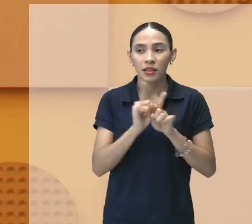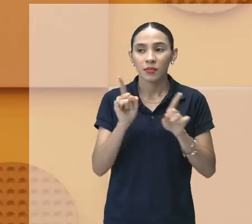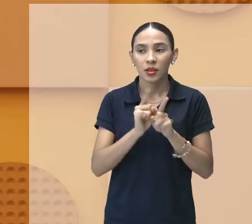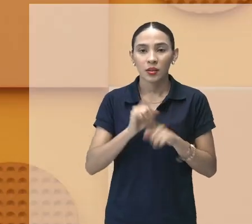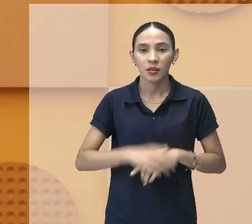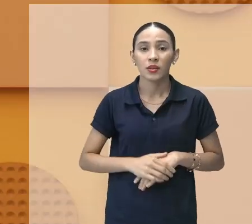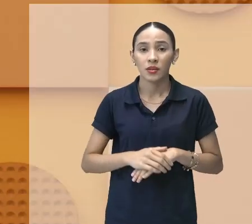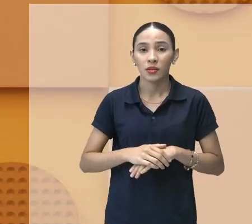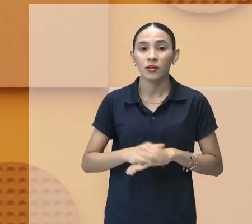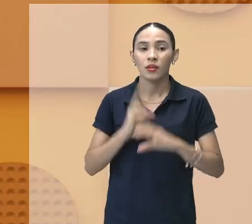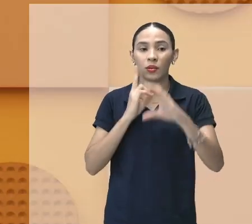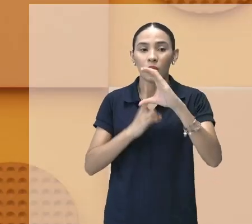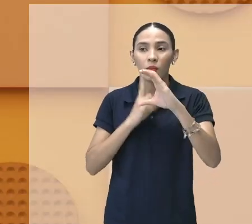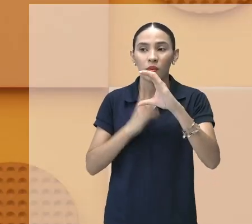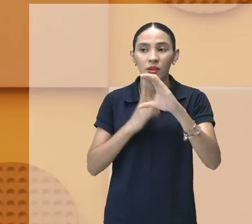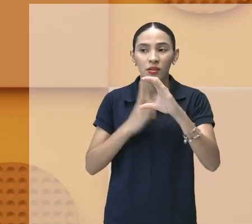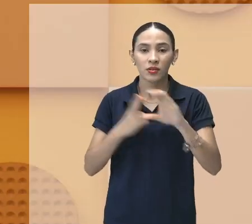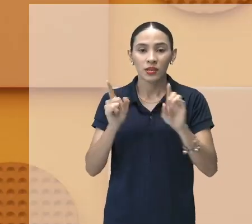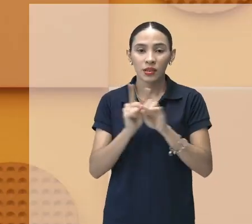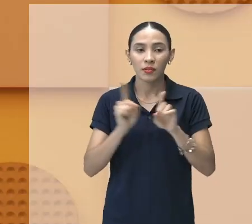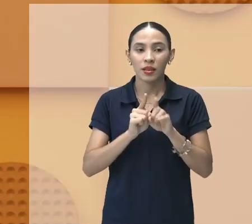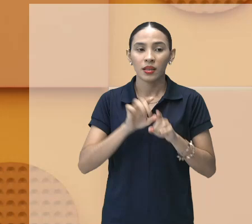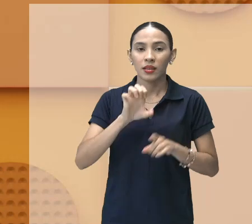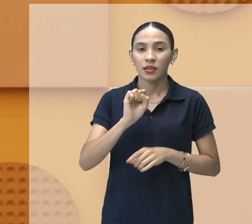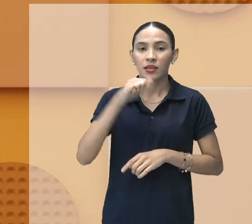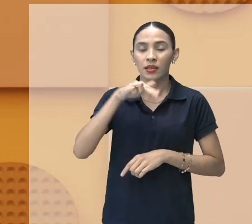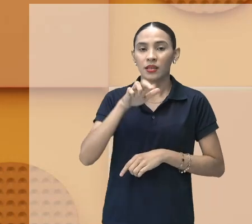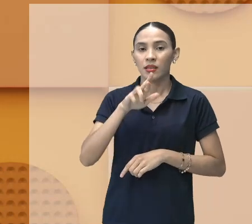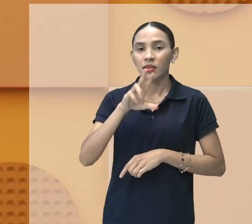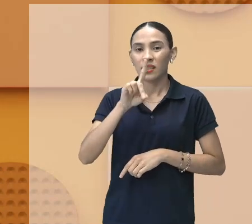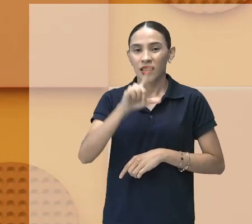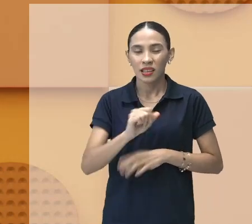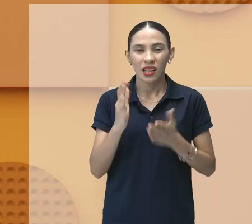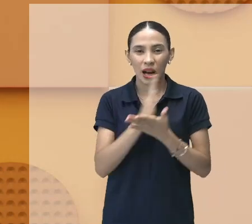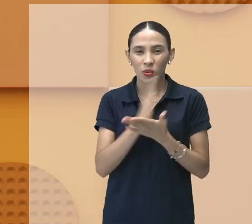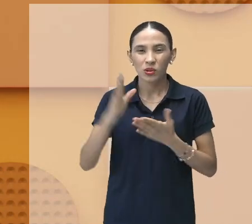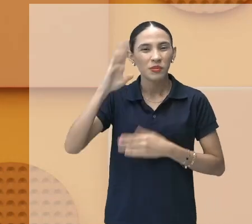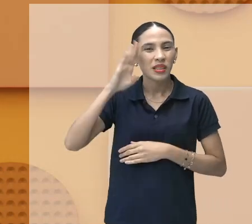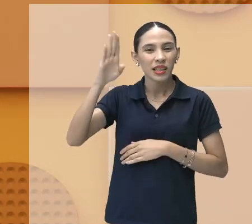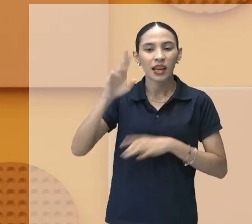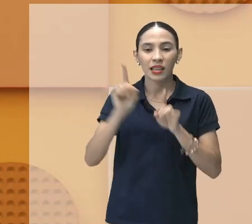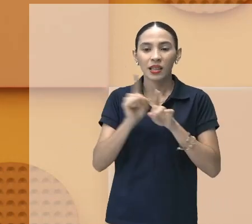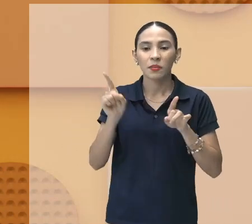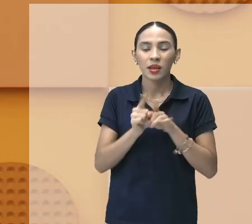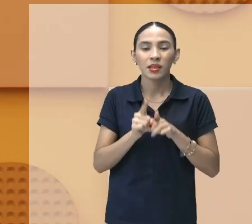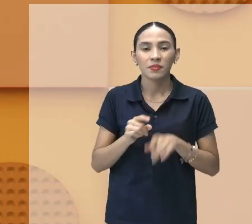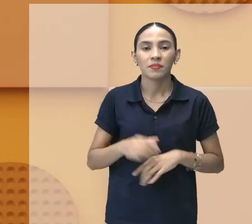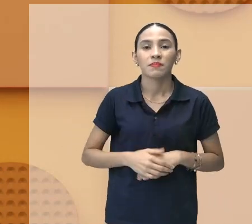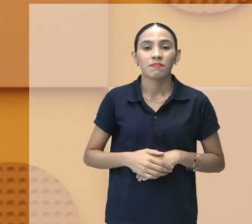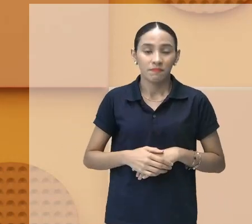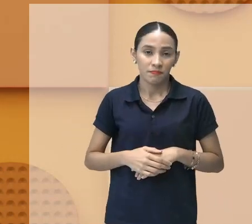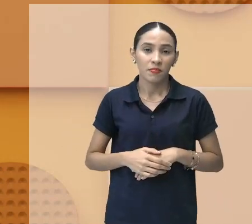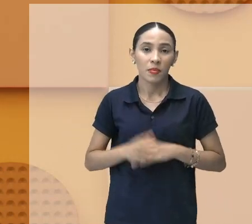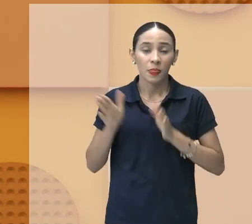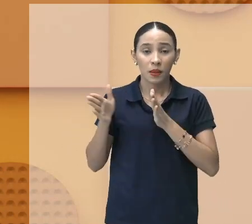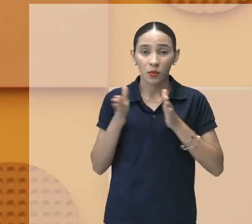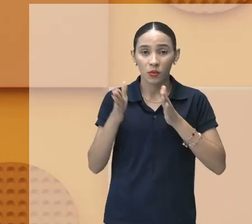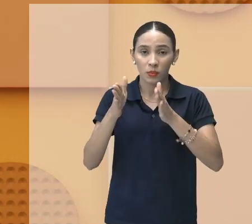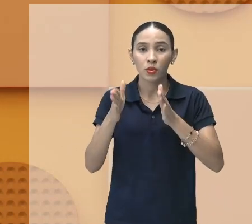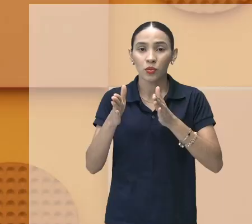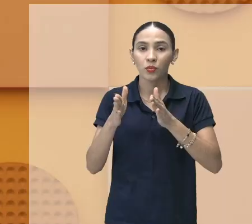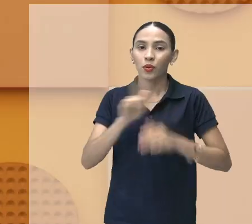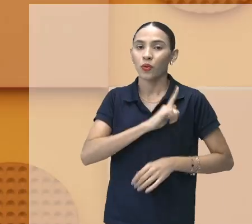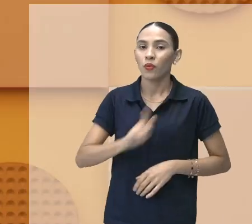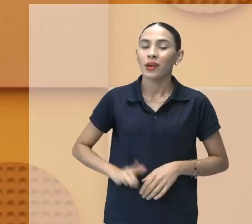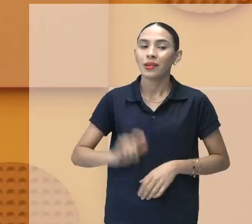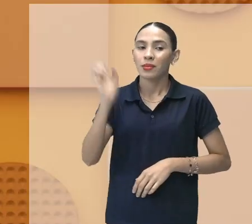o comunismo e com a esquerda, e também com alguns tenentes que estavam insatisfeitos com os rumos que o governo